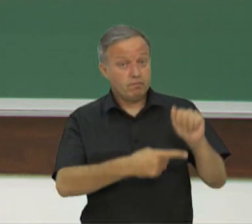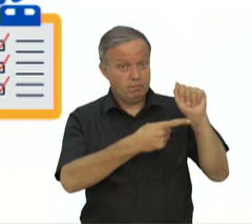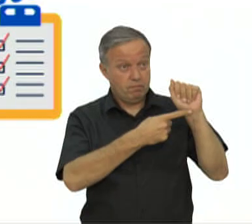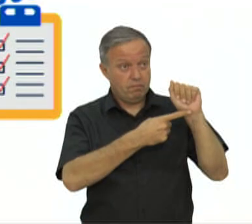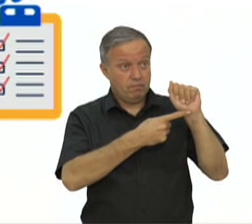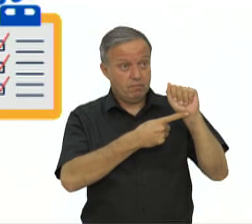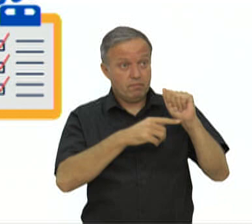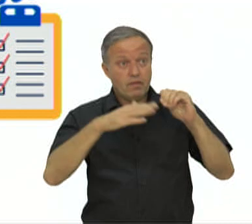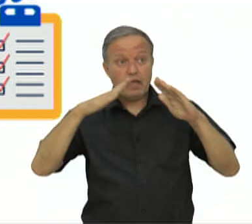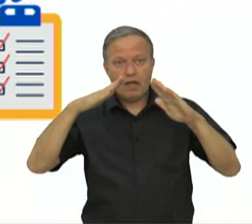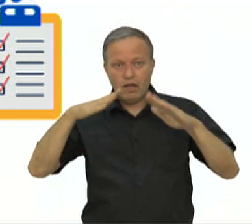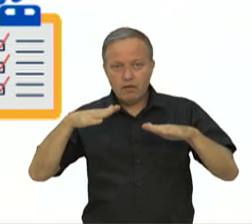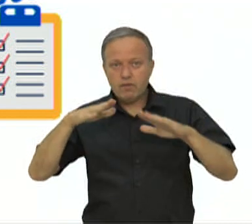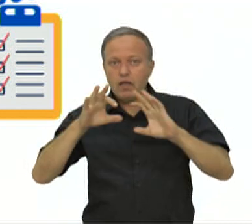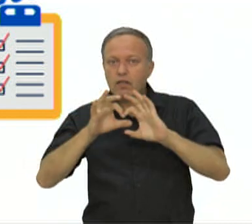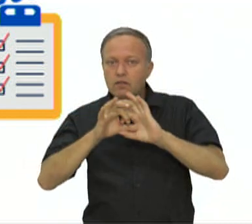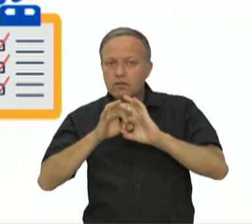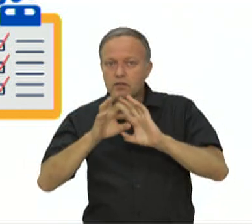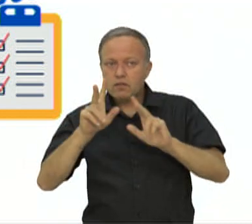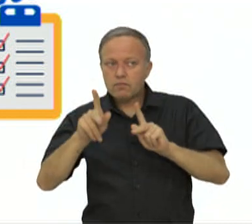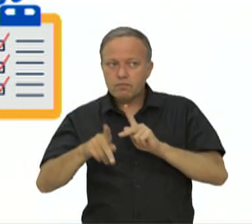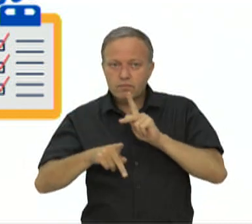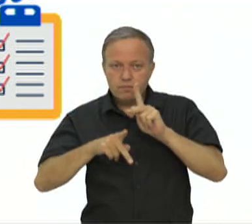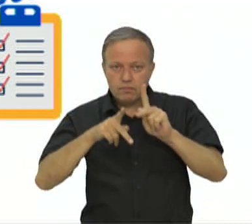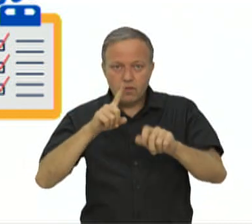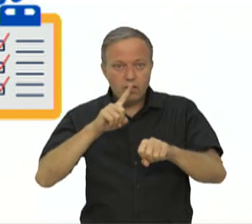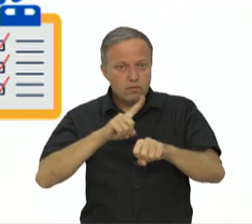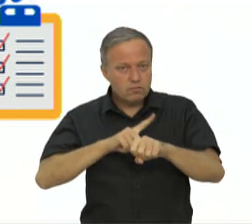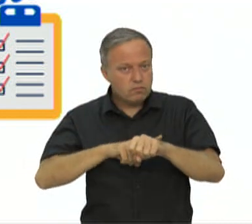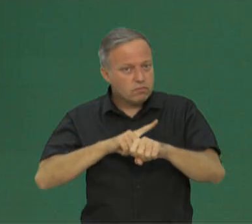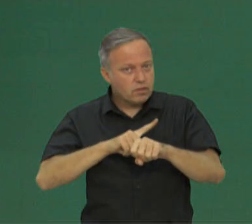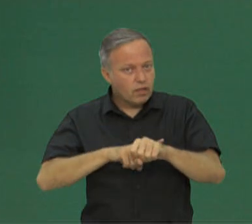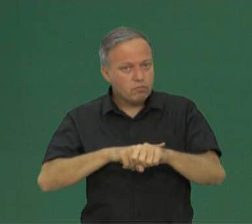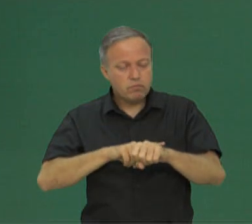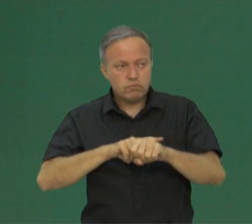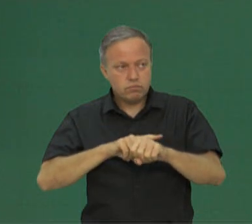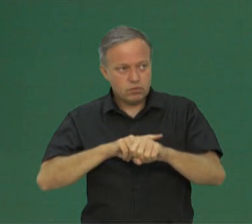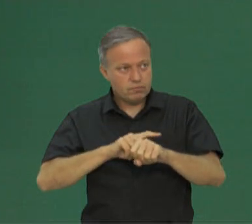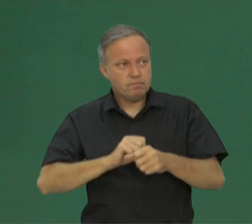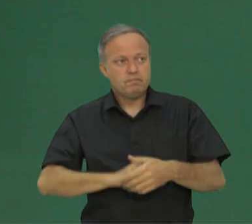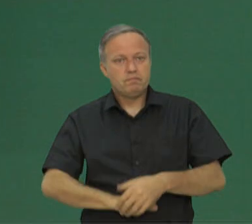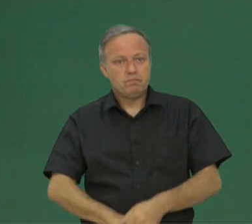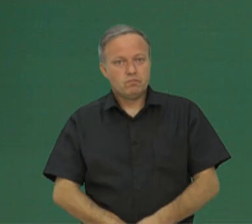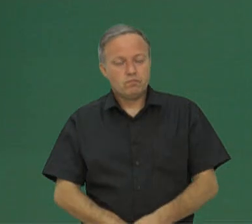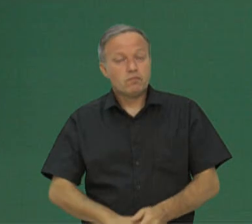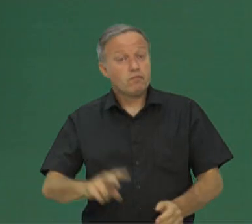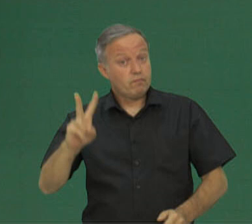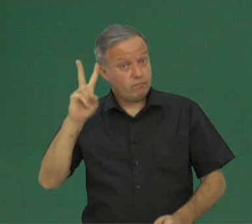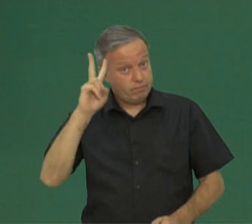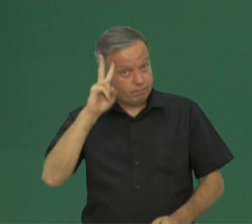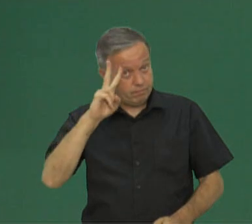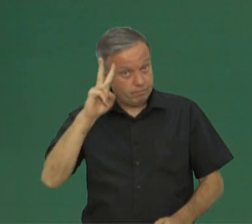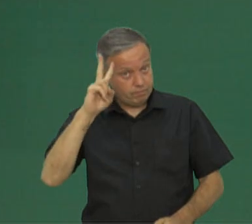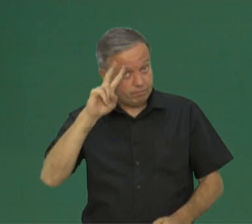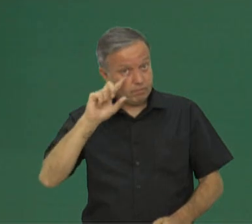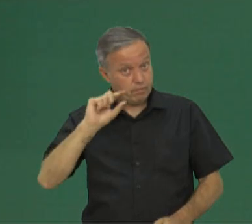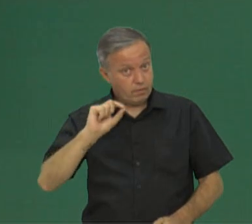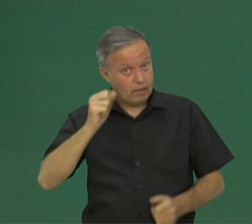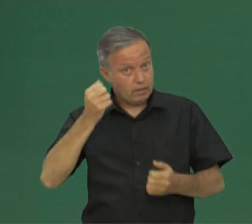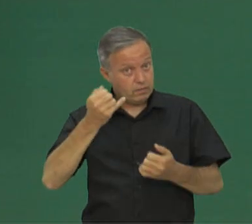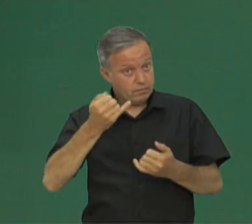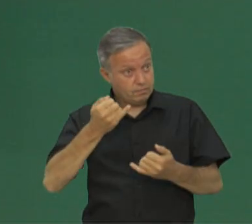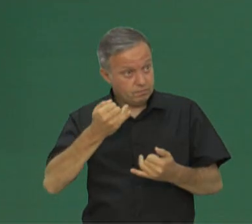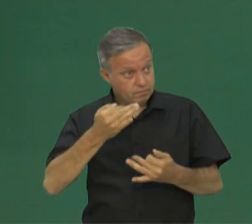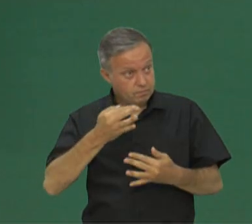Fica disponível ao público por certo espaço de tempo. Primeiro, né, pessoal, lembram que eu falei para vocês? A gente vai ver